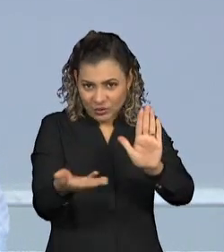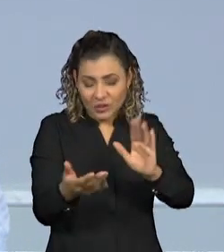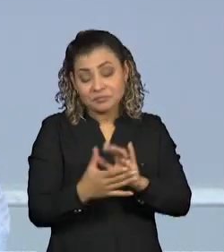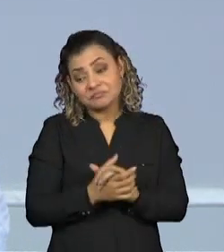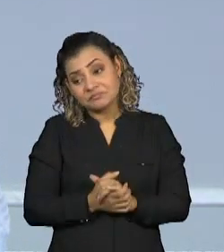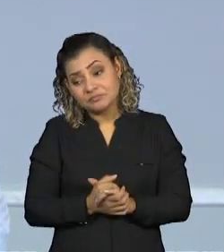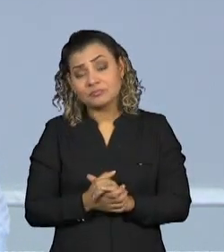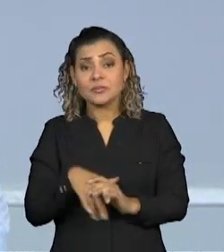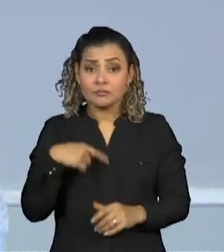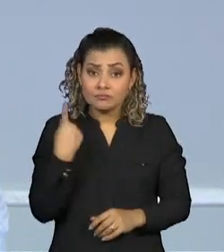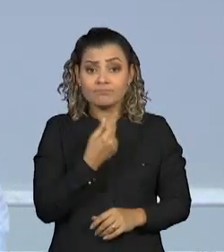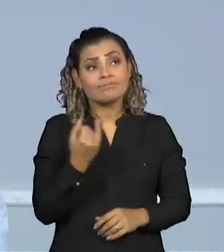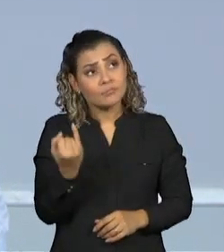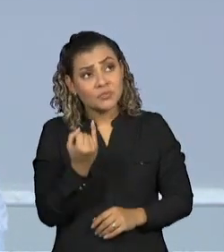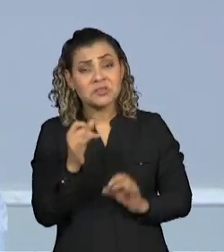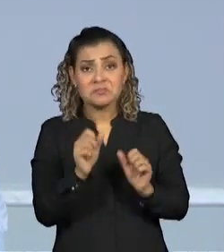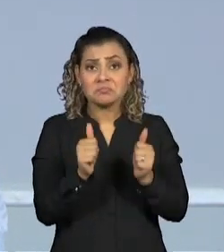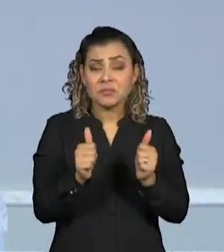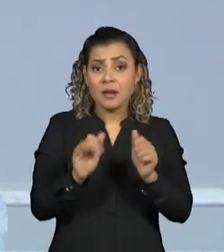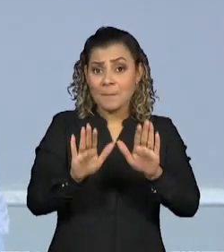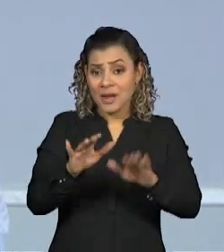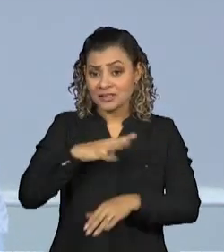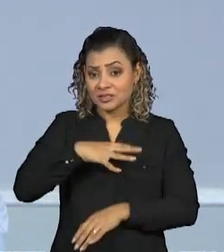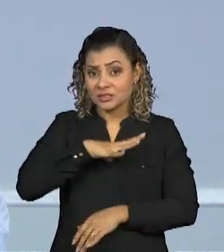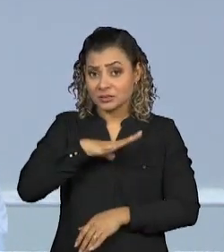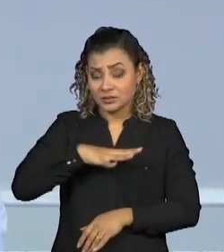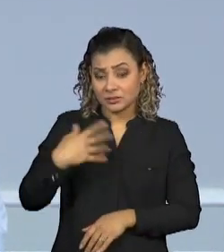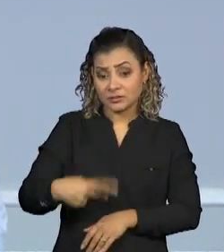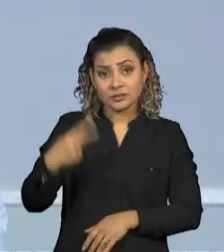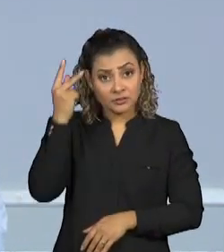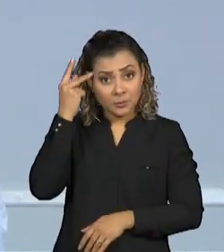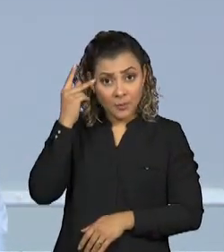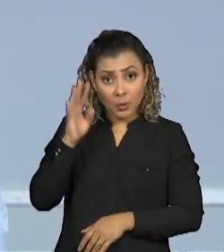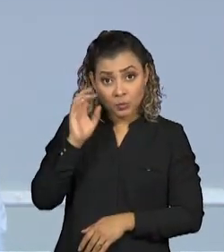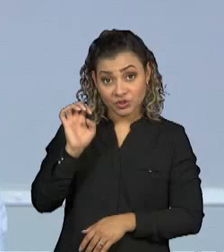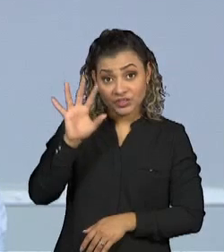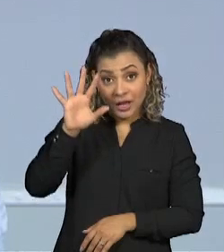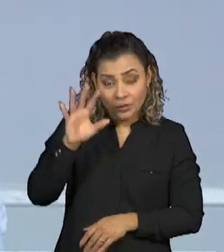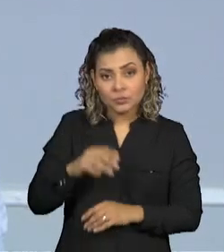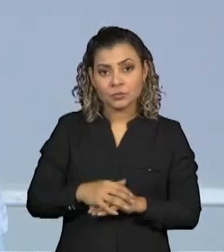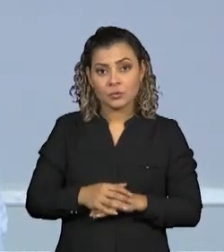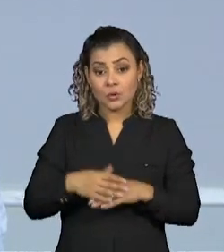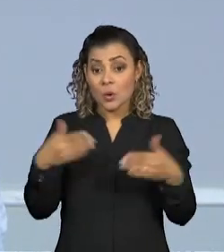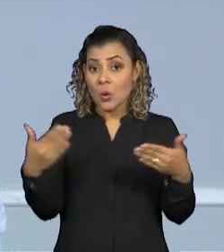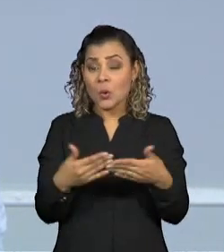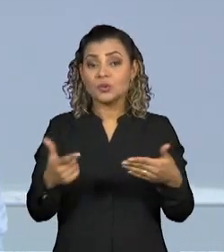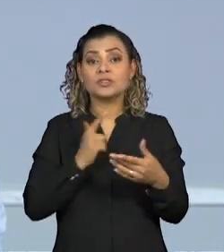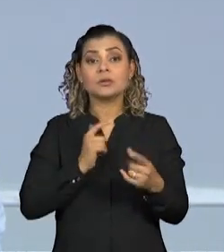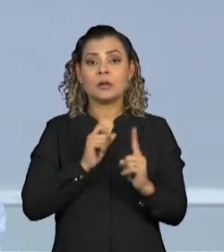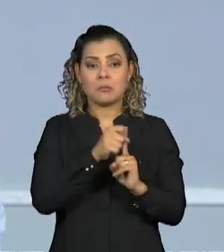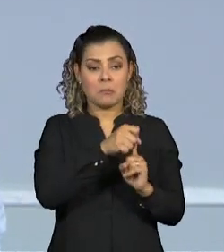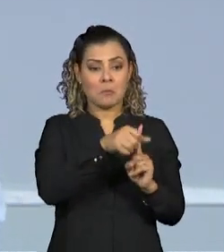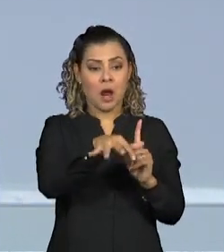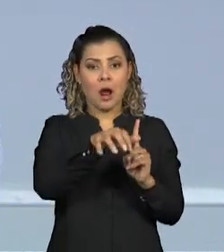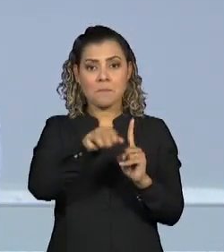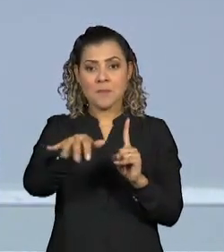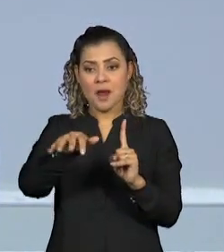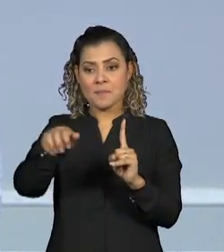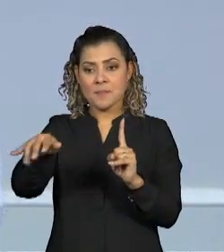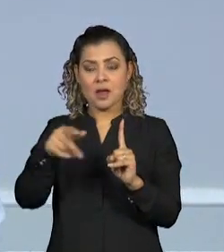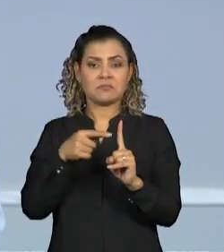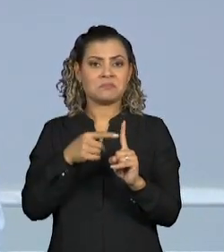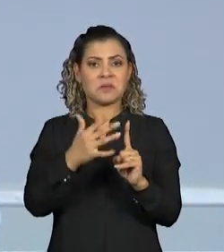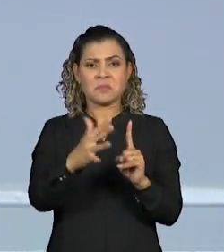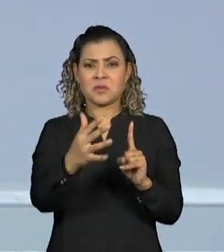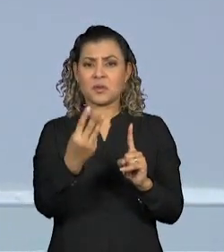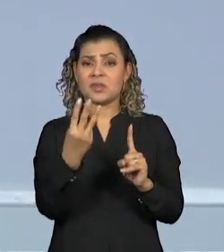precisa considerar. O estado de São Paulo, hoje, nós temos transmissão ativa do vírus em mais ou